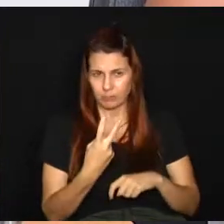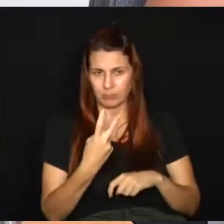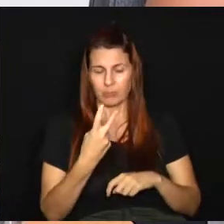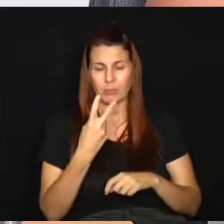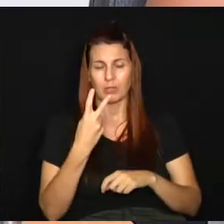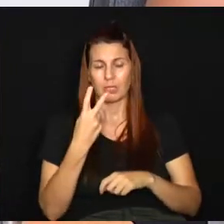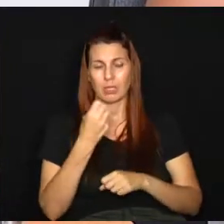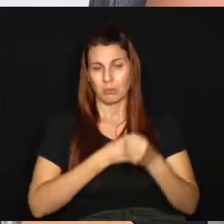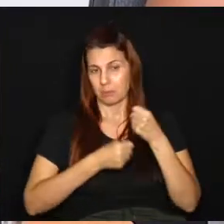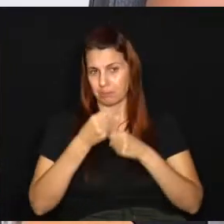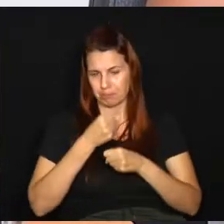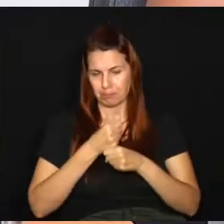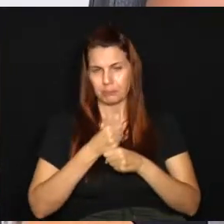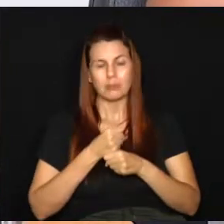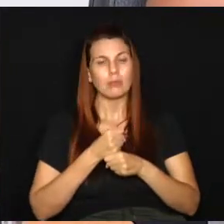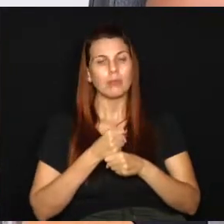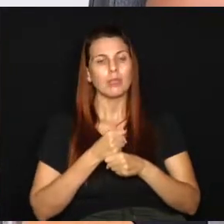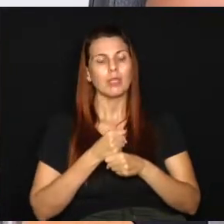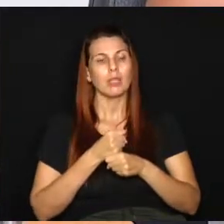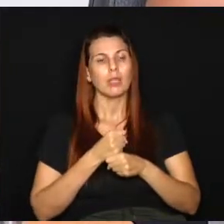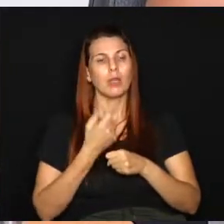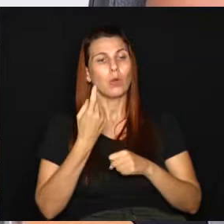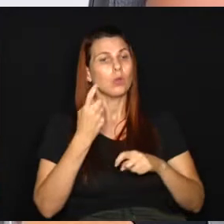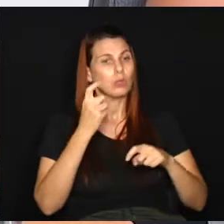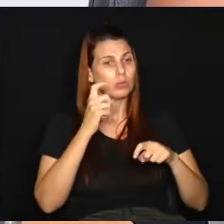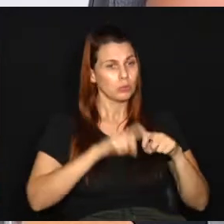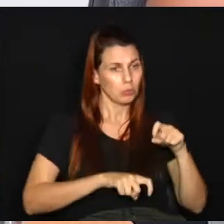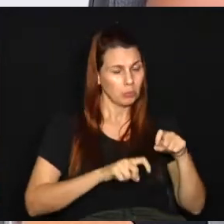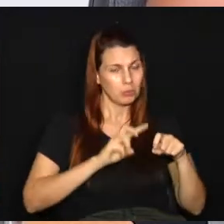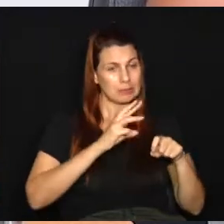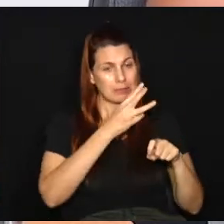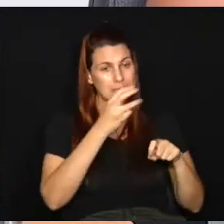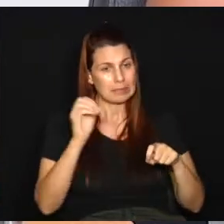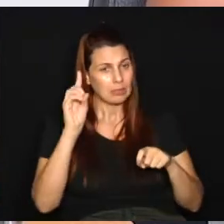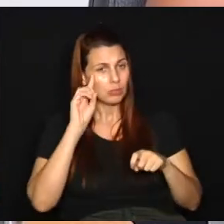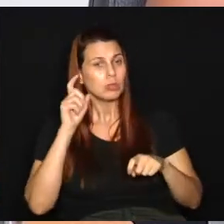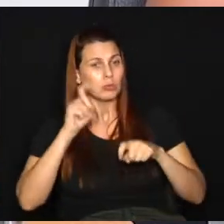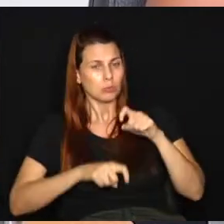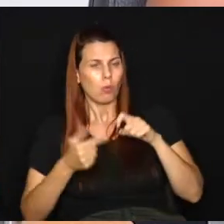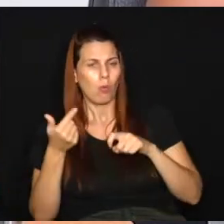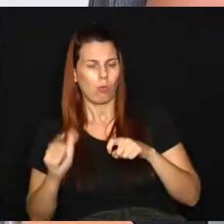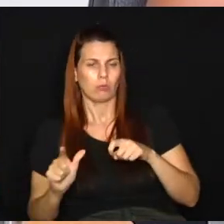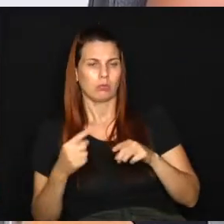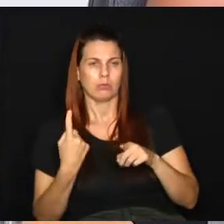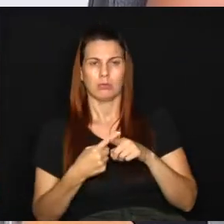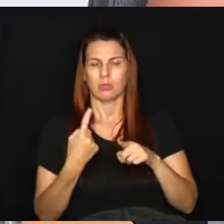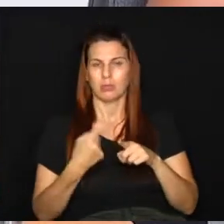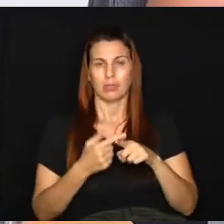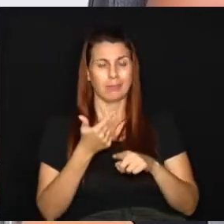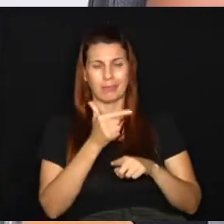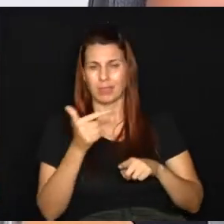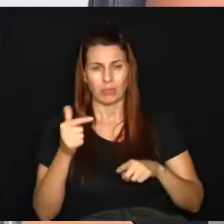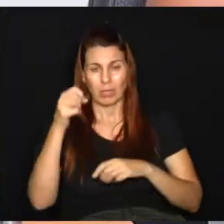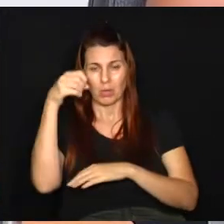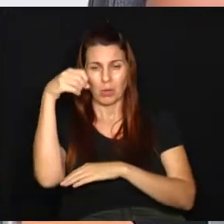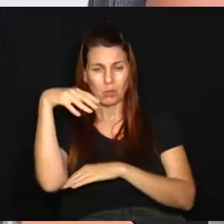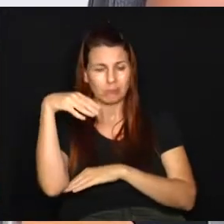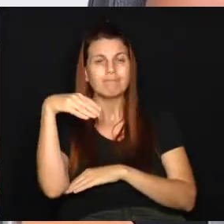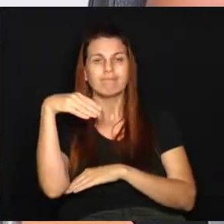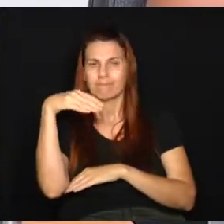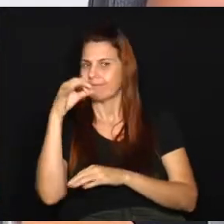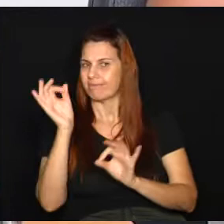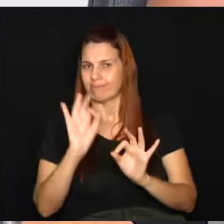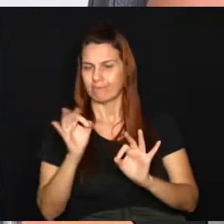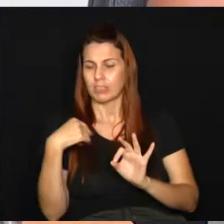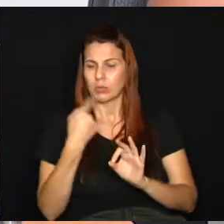passado. Foi um estupro em 30 dias de um para o outro. Por quê? Não tem iluminação pública. A gente já está lutando por